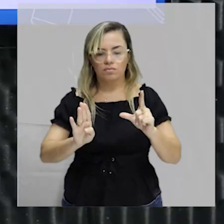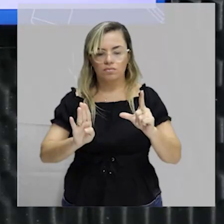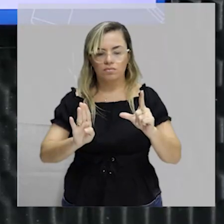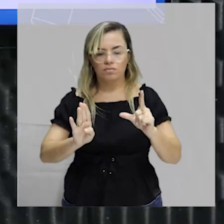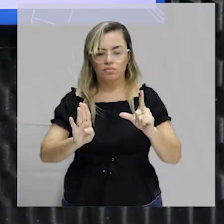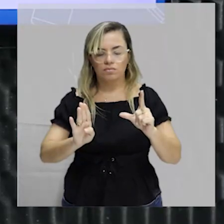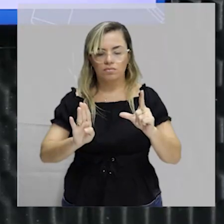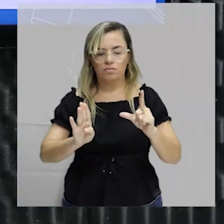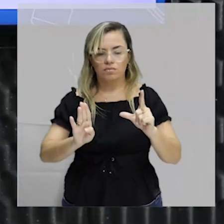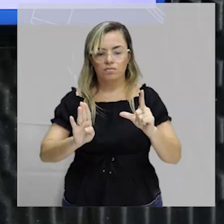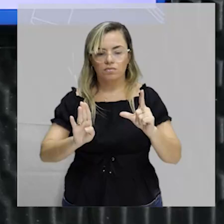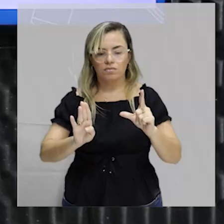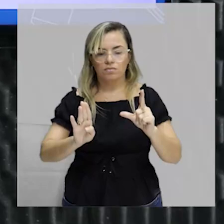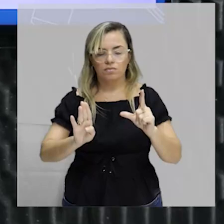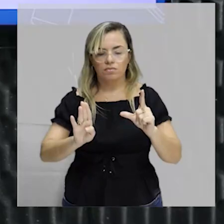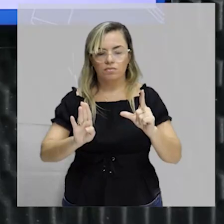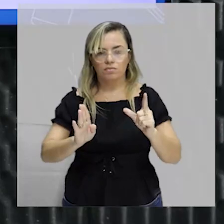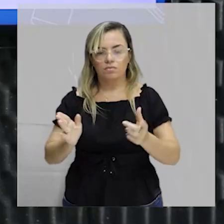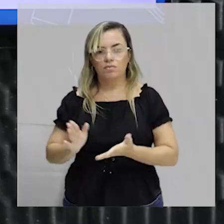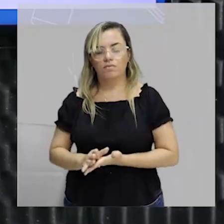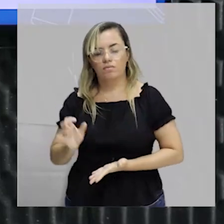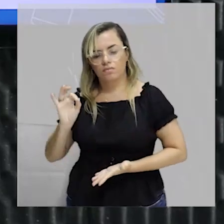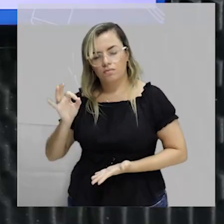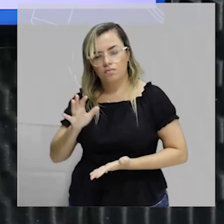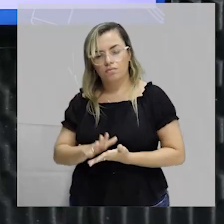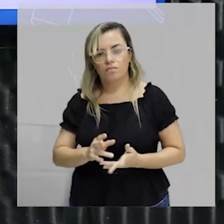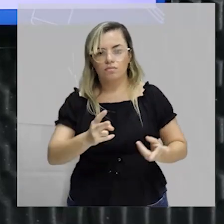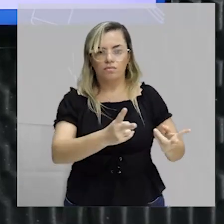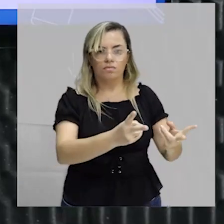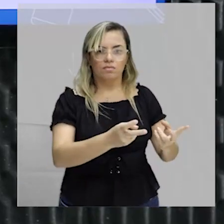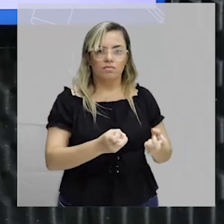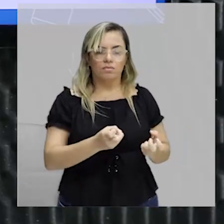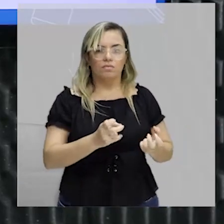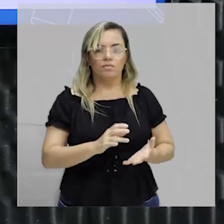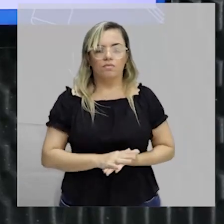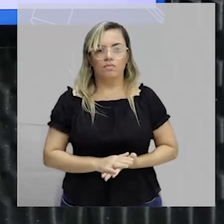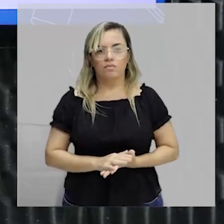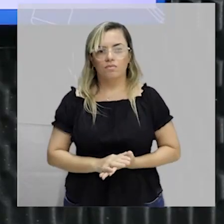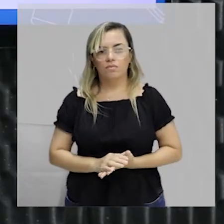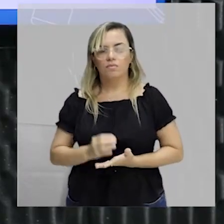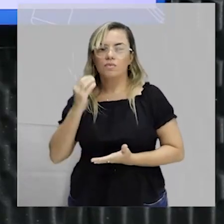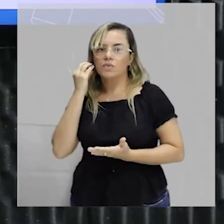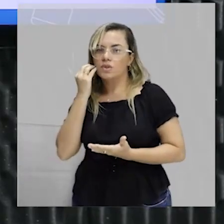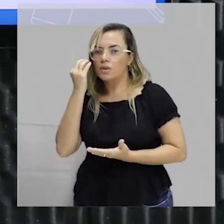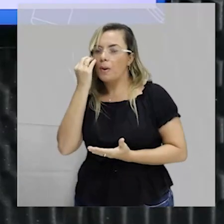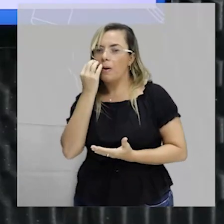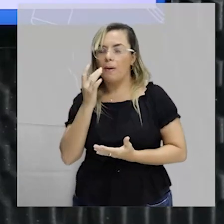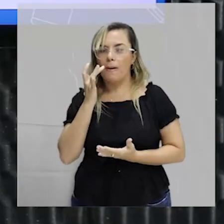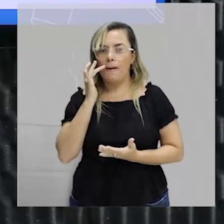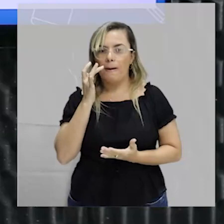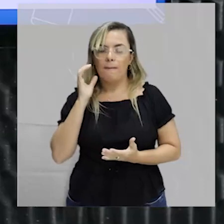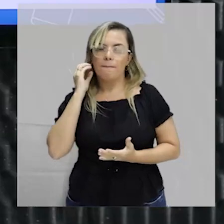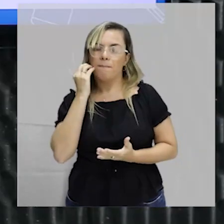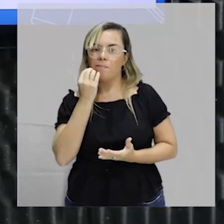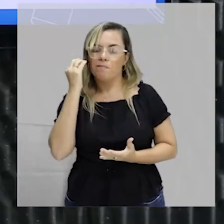capacidade de adaptação. Com certeza, você vai perceber na arcada dentária dos